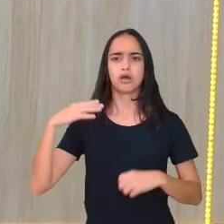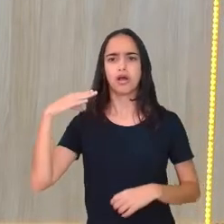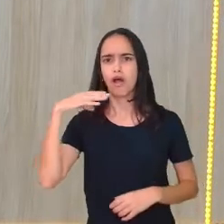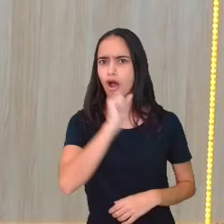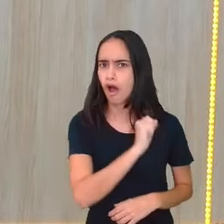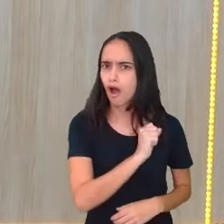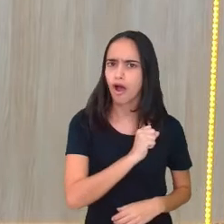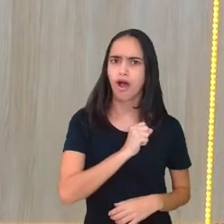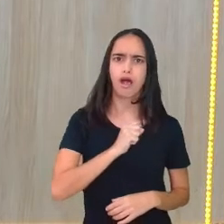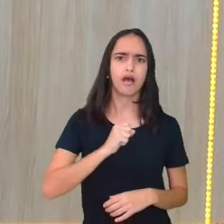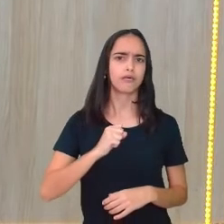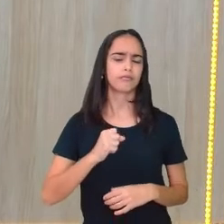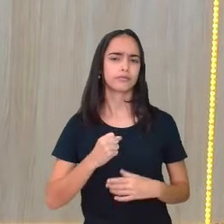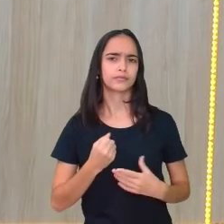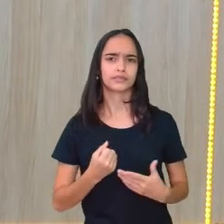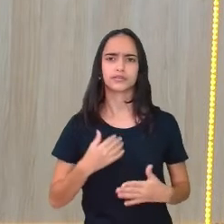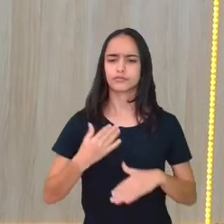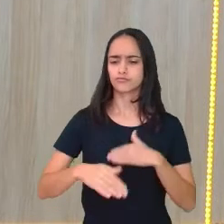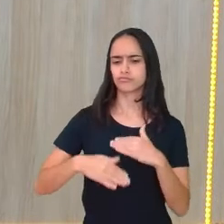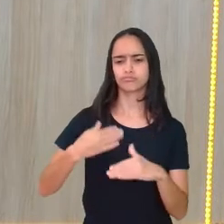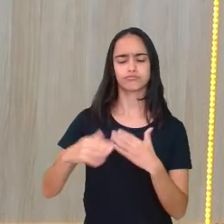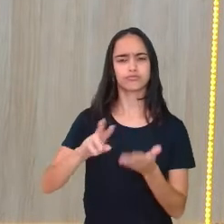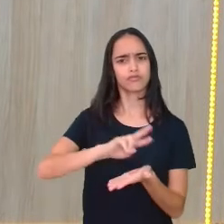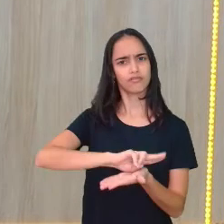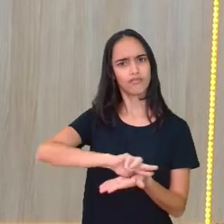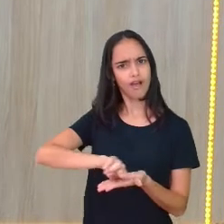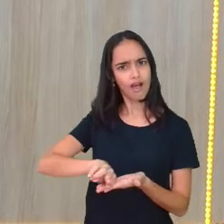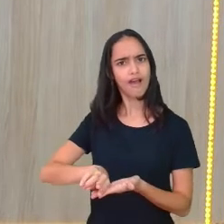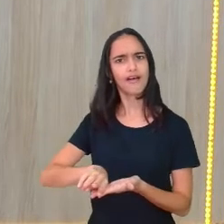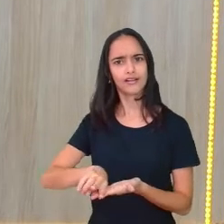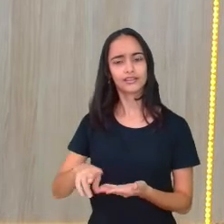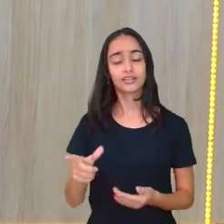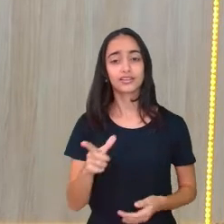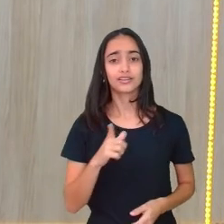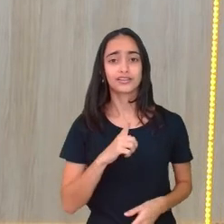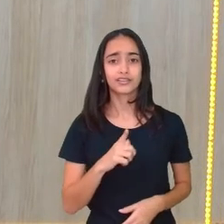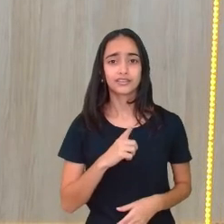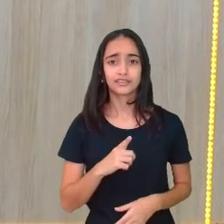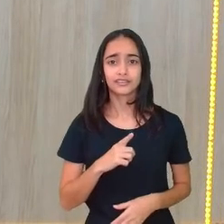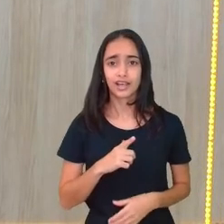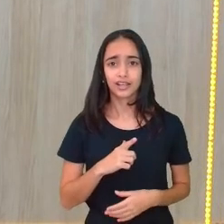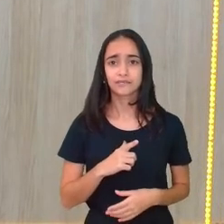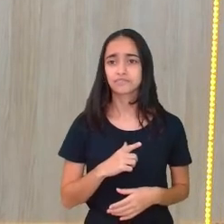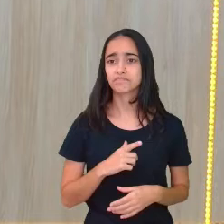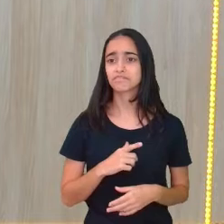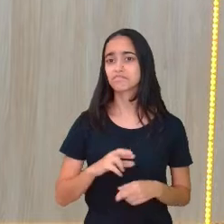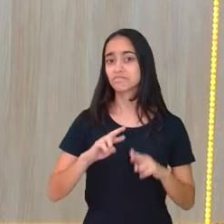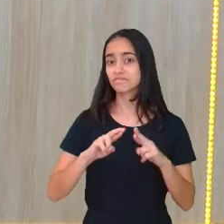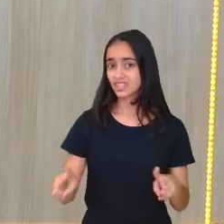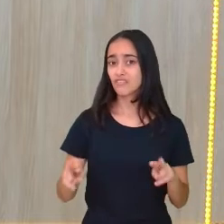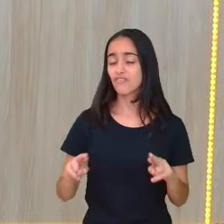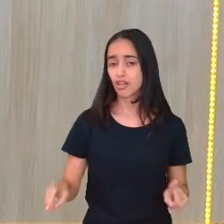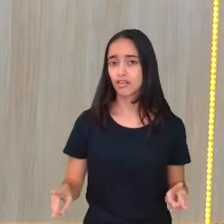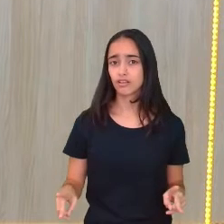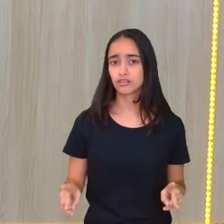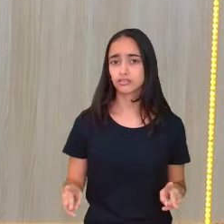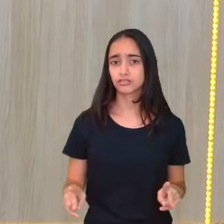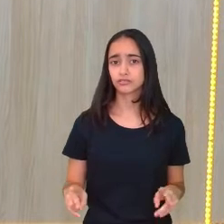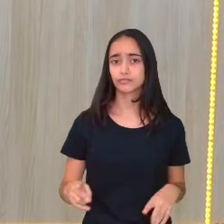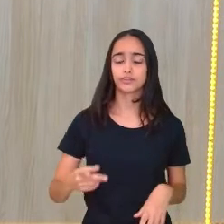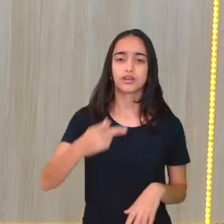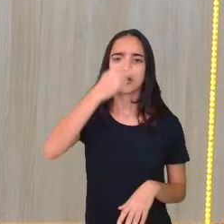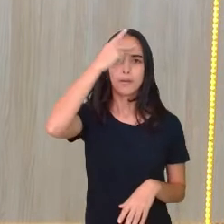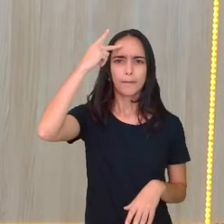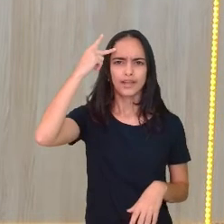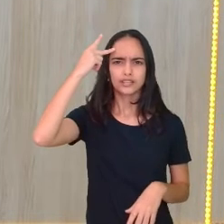de flexibilidade, elas vão ter aí variáveis, né? Mesmo pessoas do